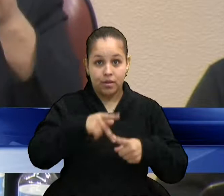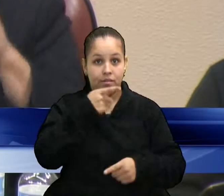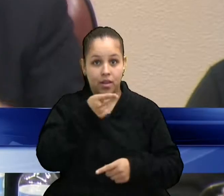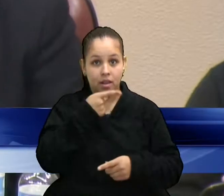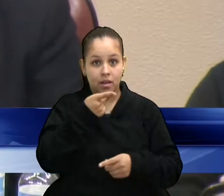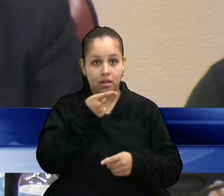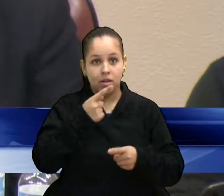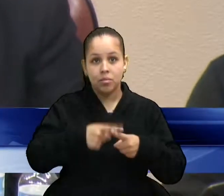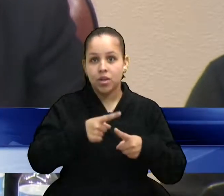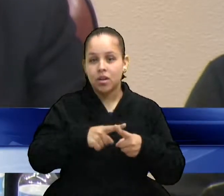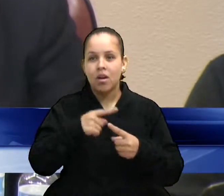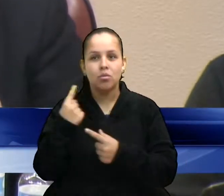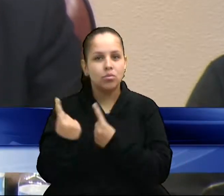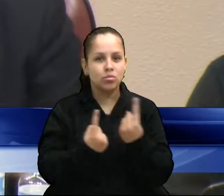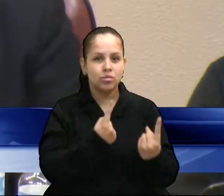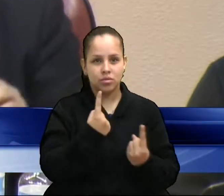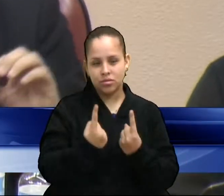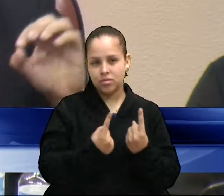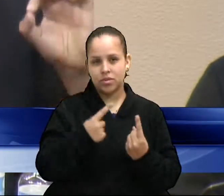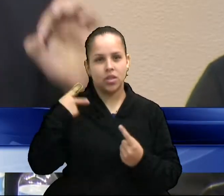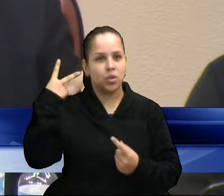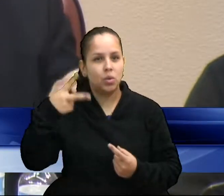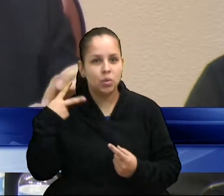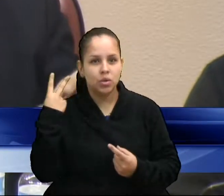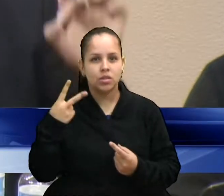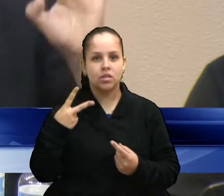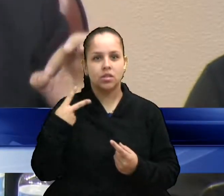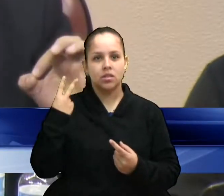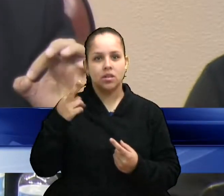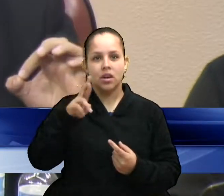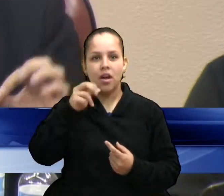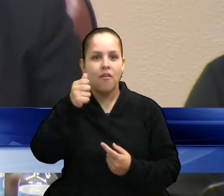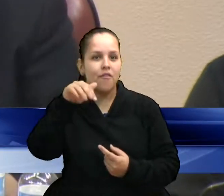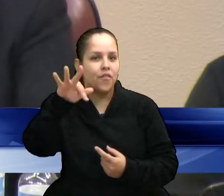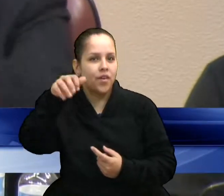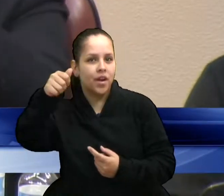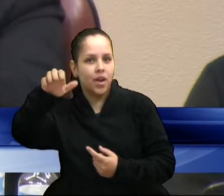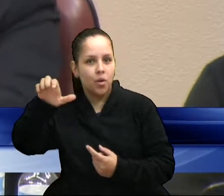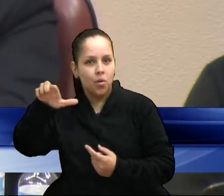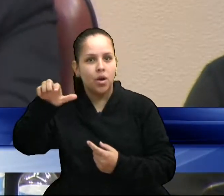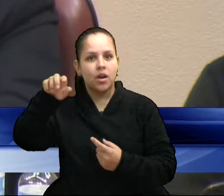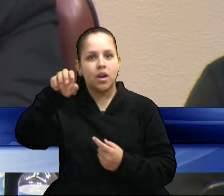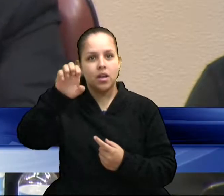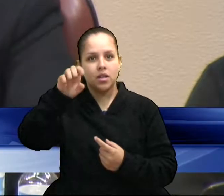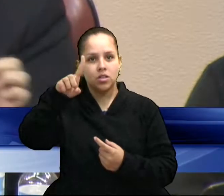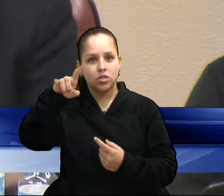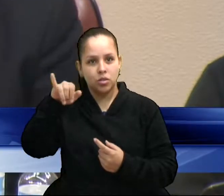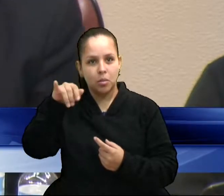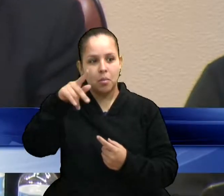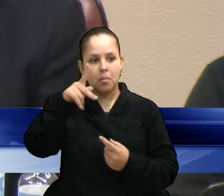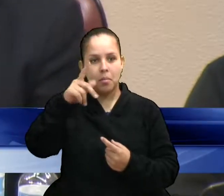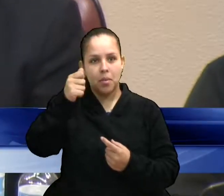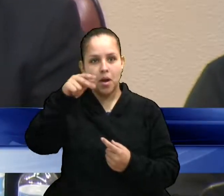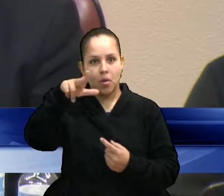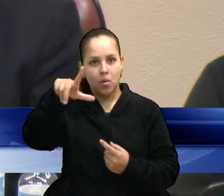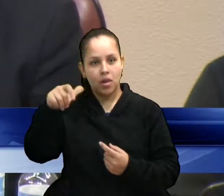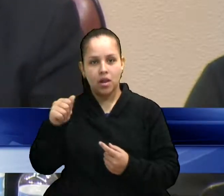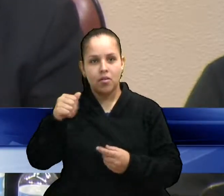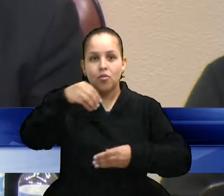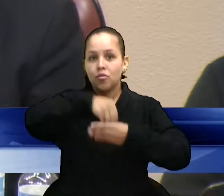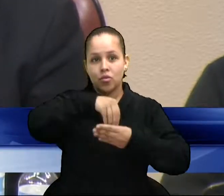os vereadores, vereador Rafael, vereador Edi, vereadora Paula, vão votar a lei. O vereador não vota edital.